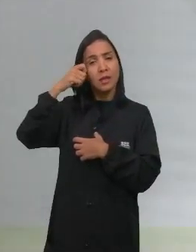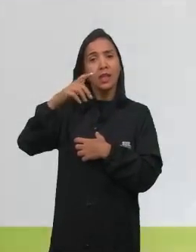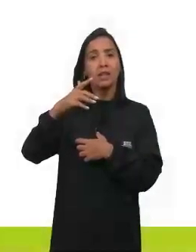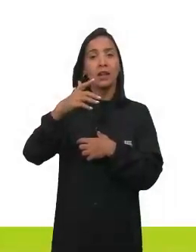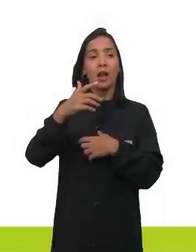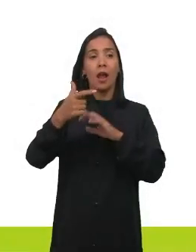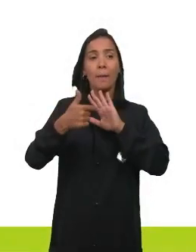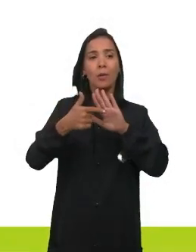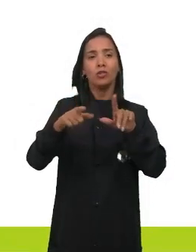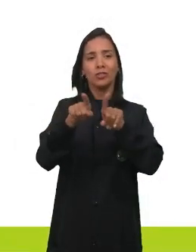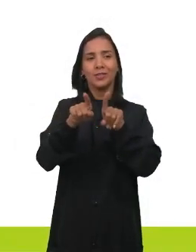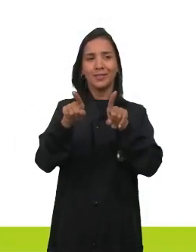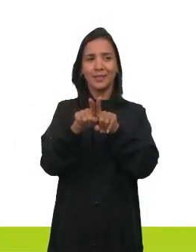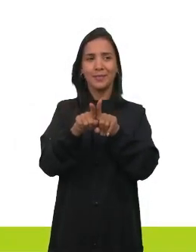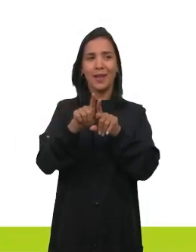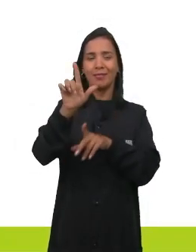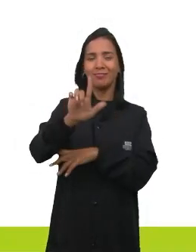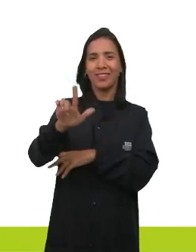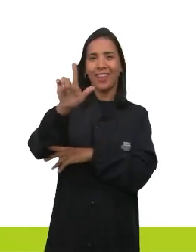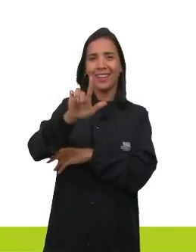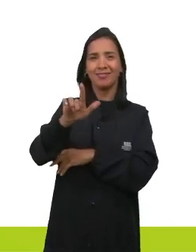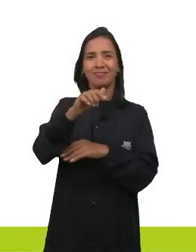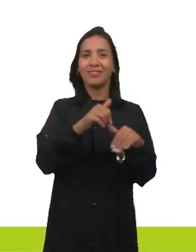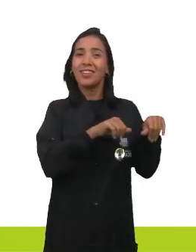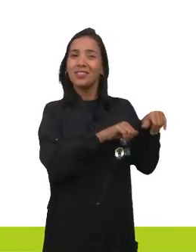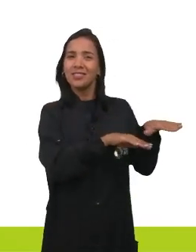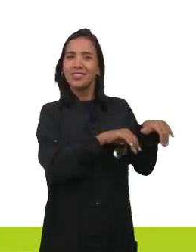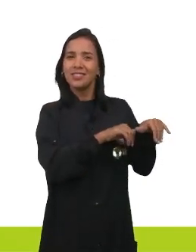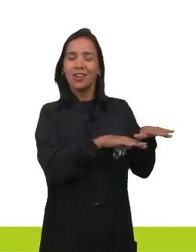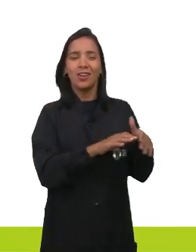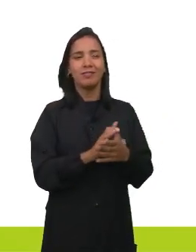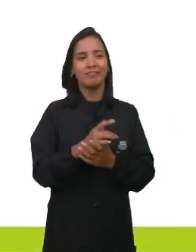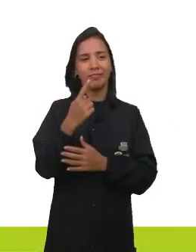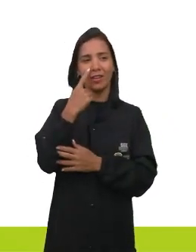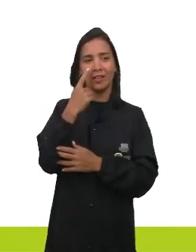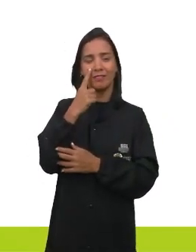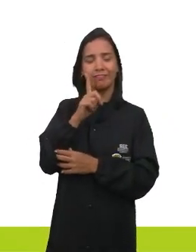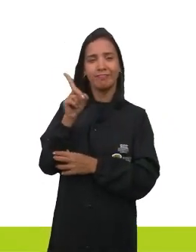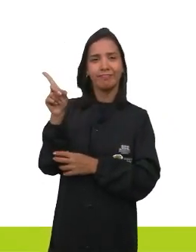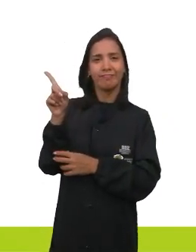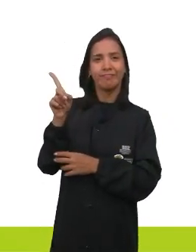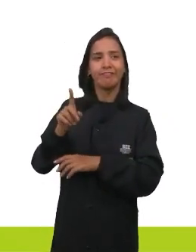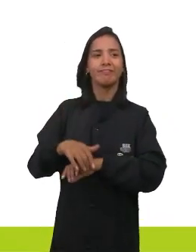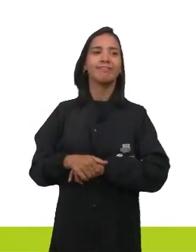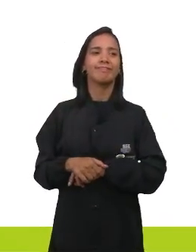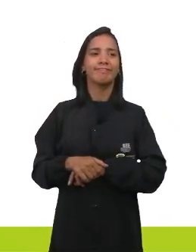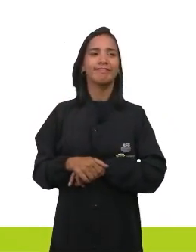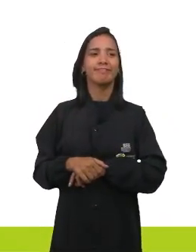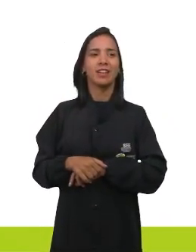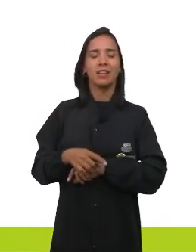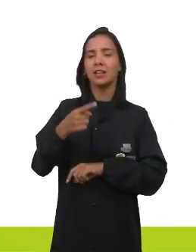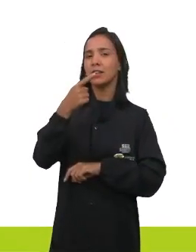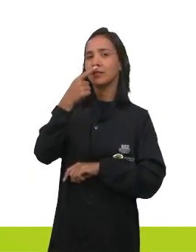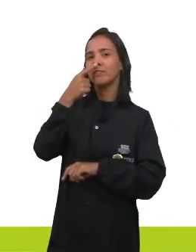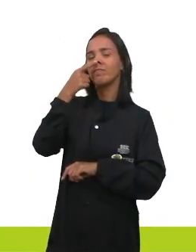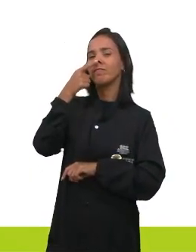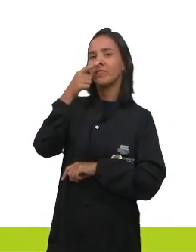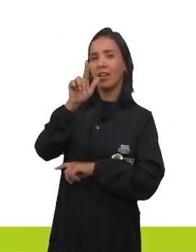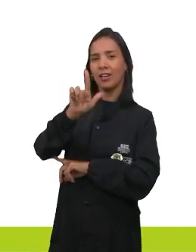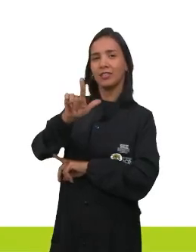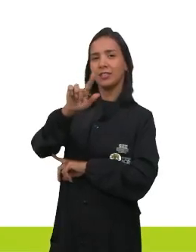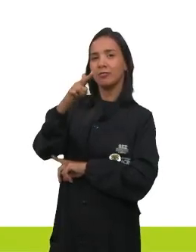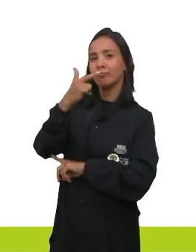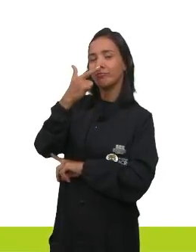comigo. Aqui a gente tem o narizinho arrebitado, né? E aí, olha o trecho. Negra